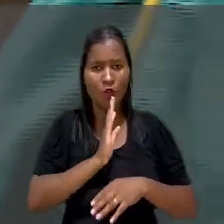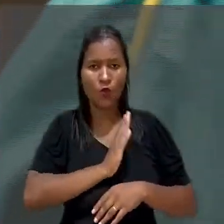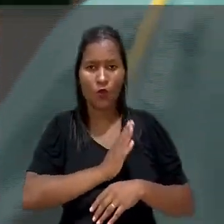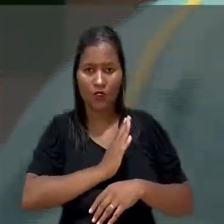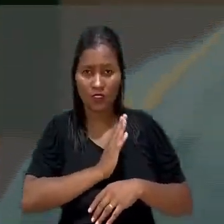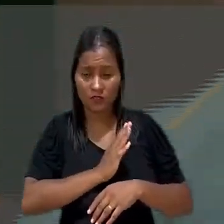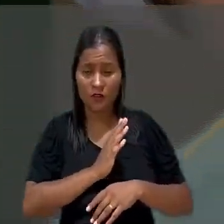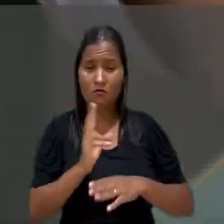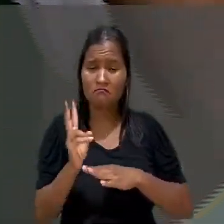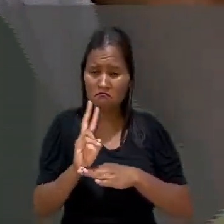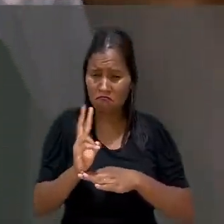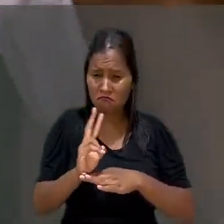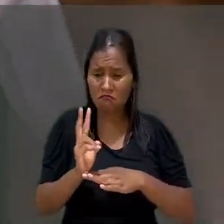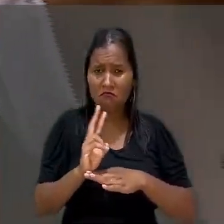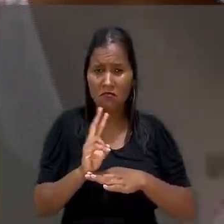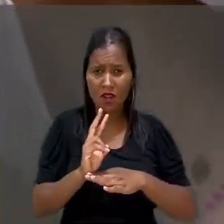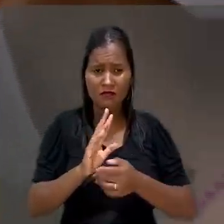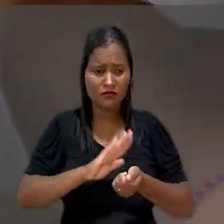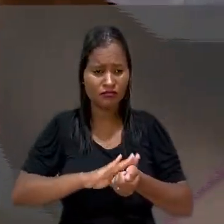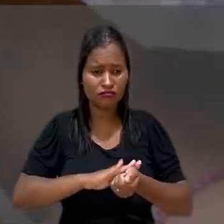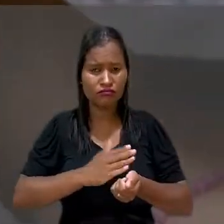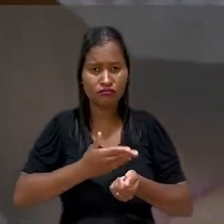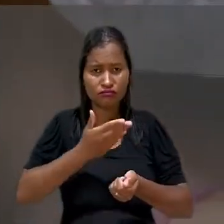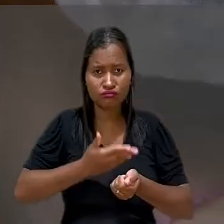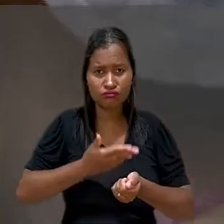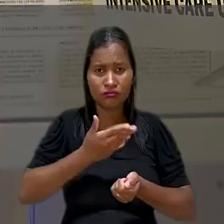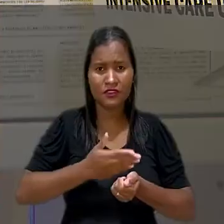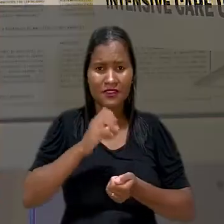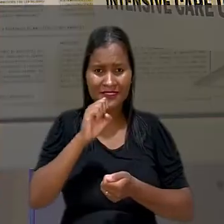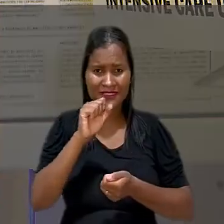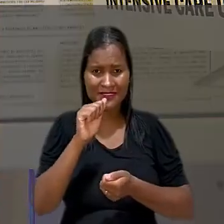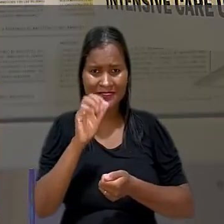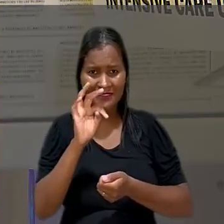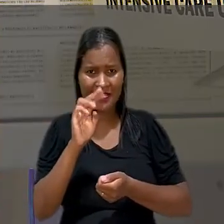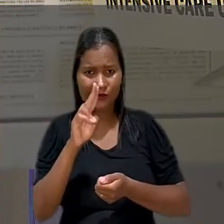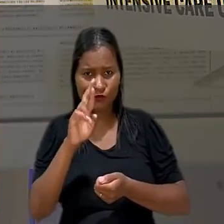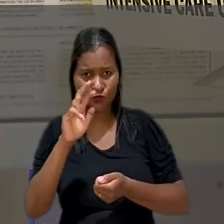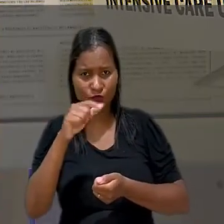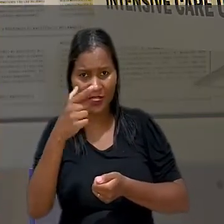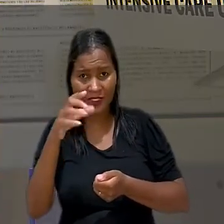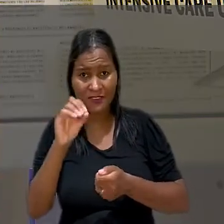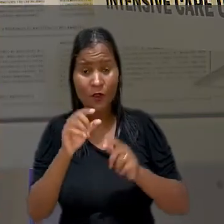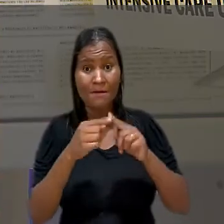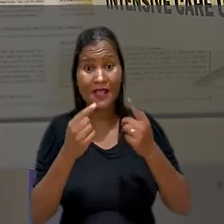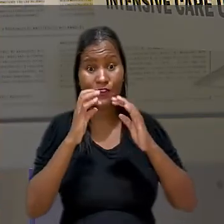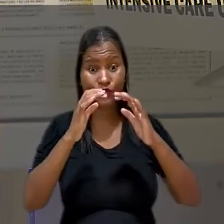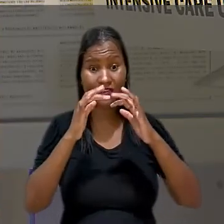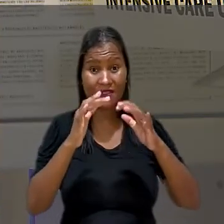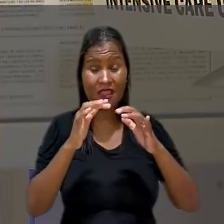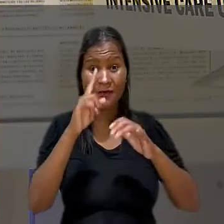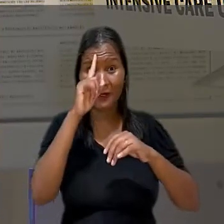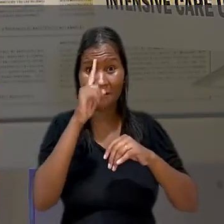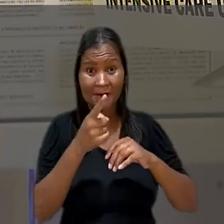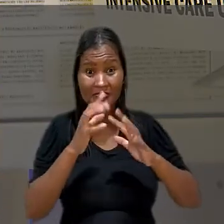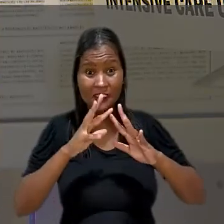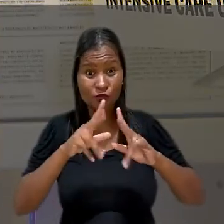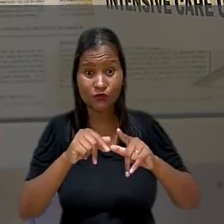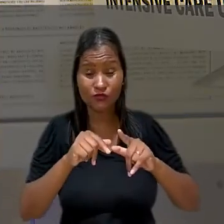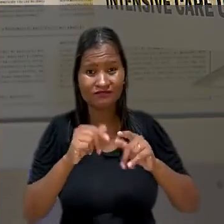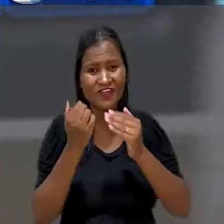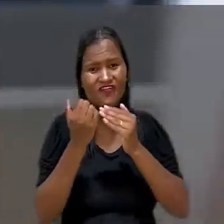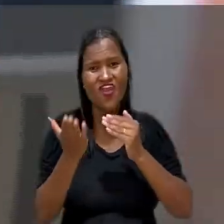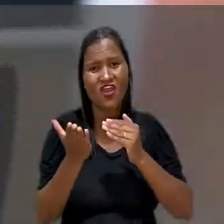o coração, monitorava a saturação, mas o cérebro, que é quem comanda todas as atividades do corpo, ficava de fora